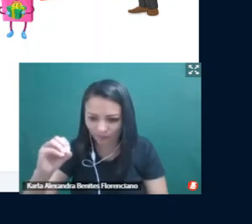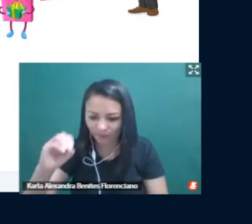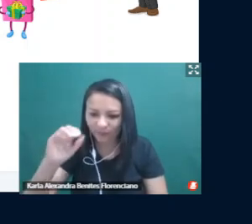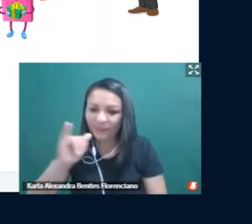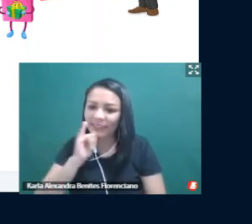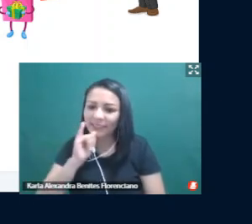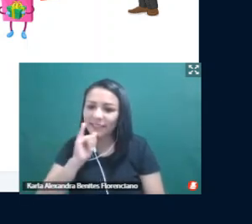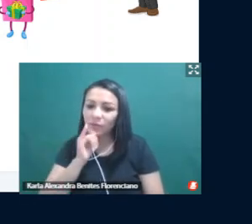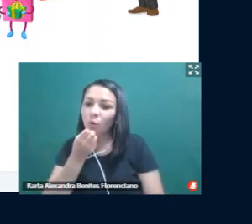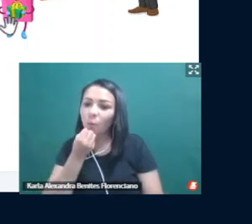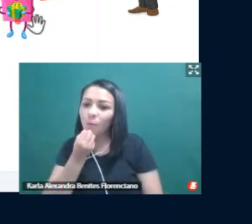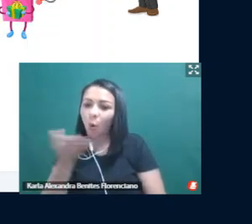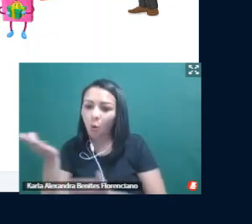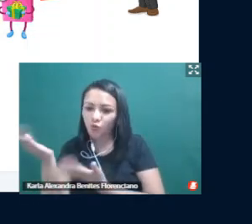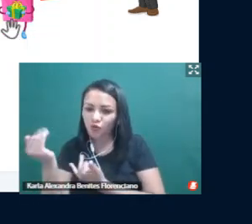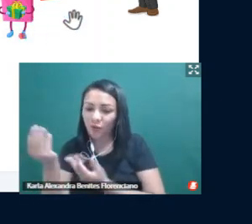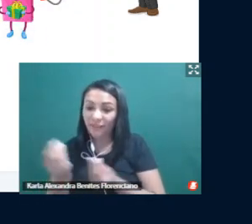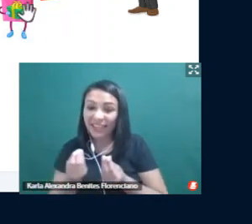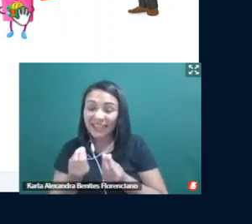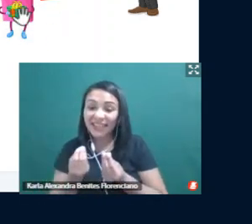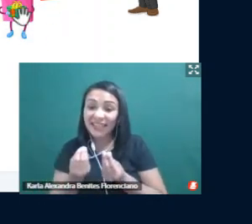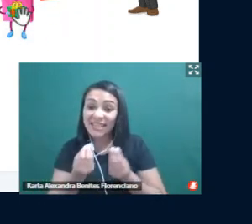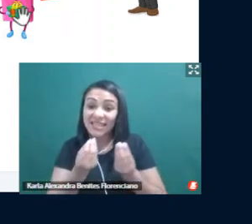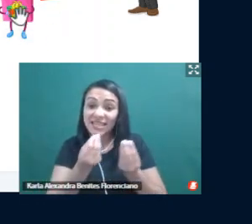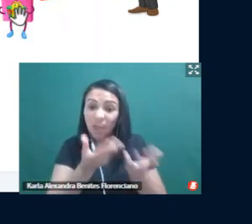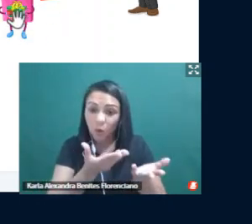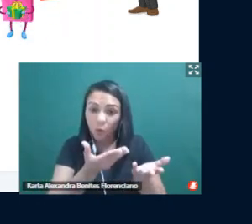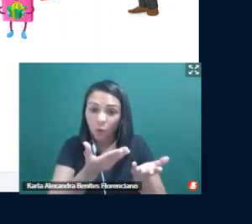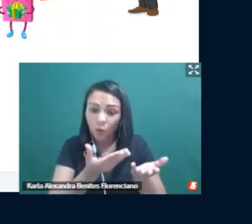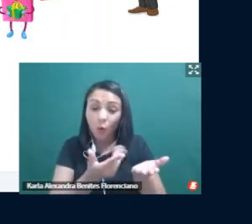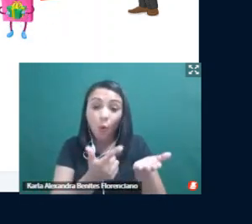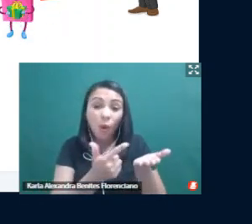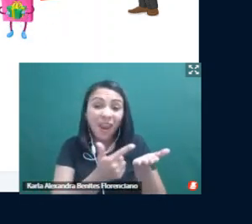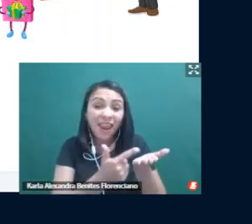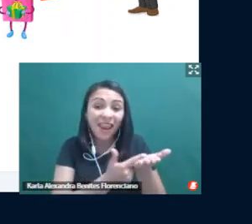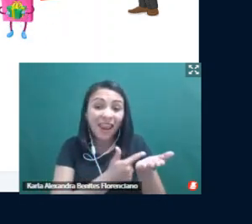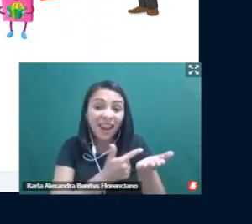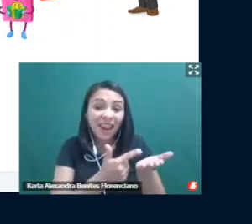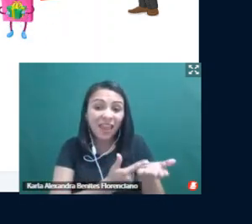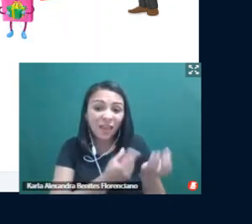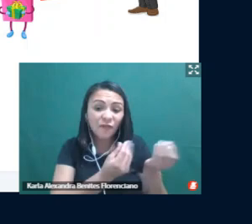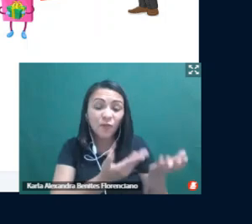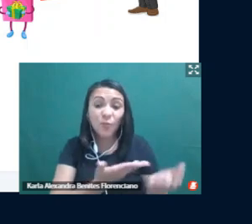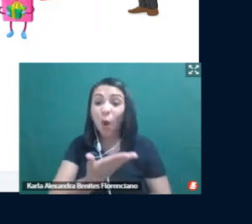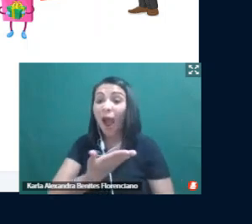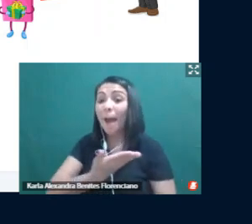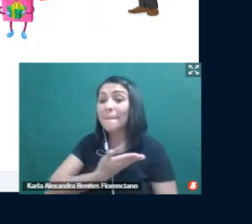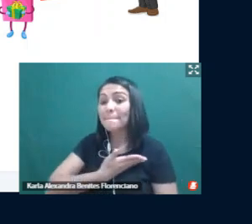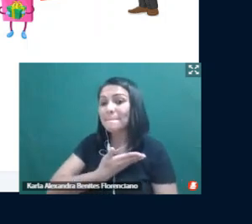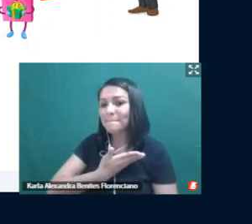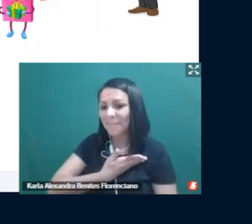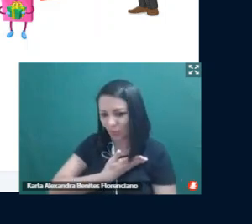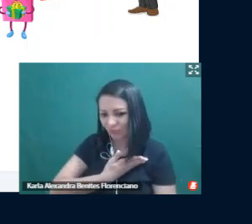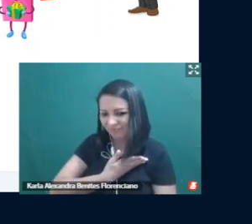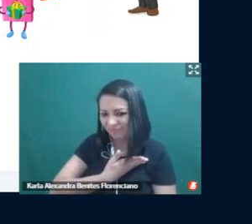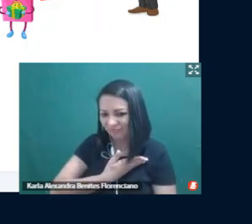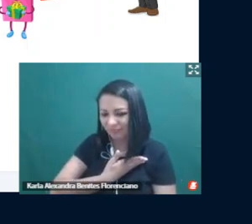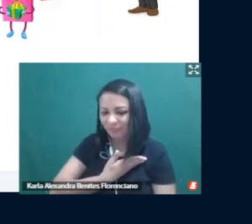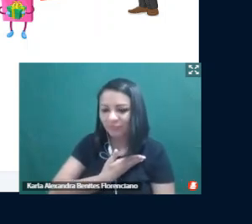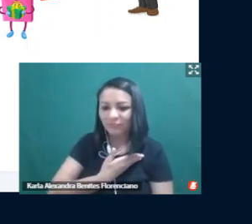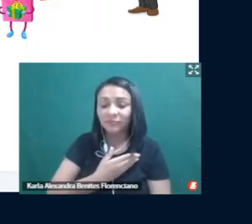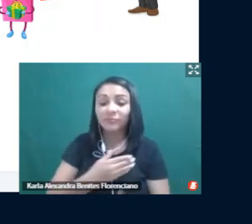o quê? Um livro para quem? Ao amigo.